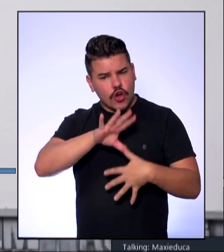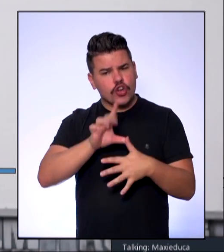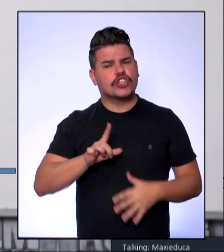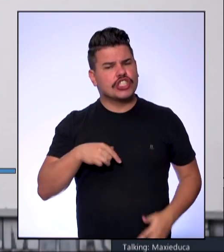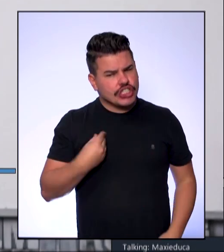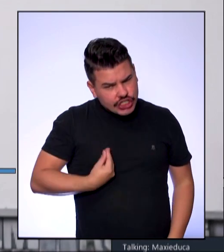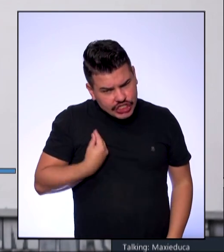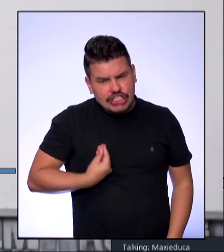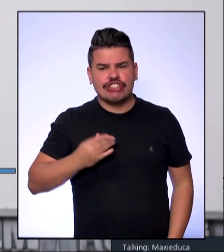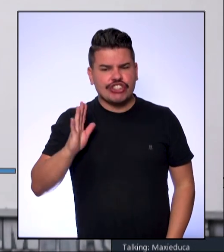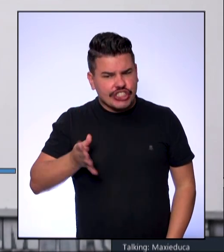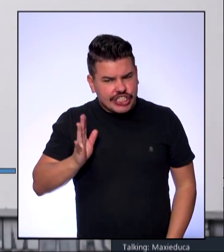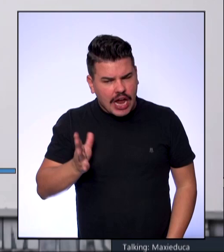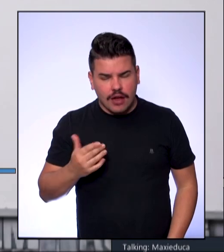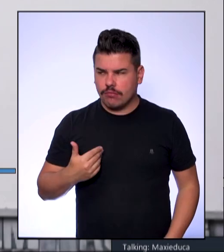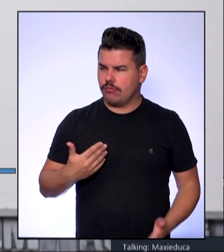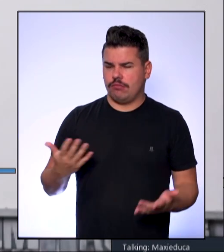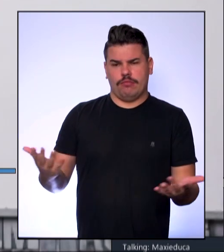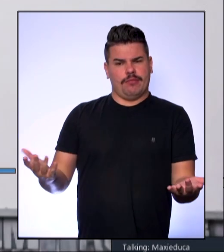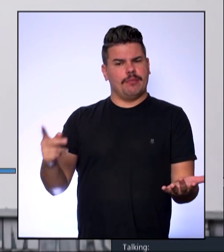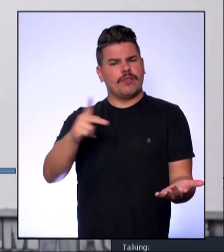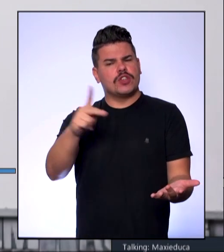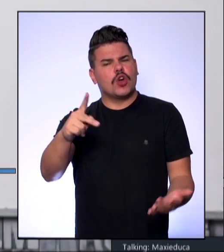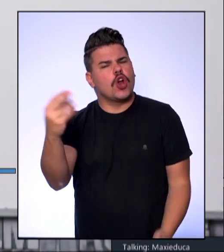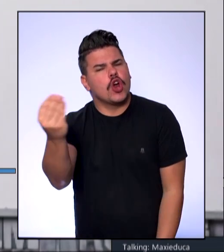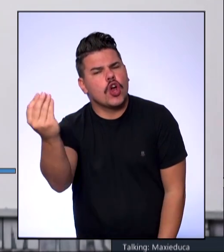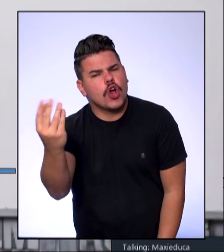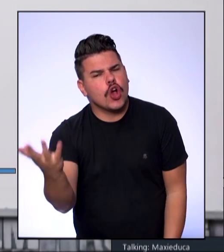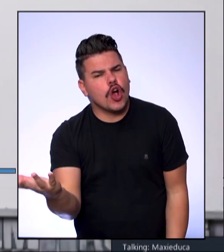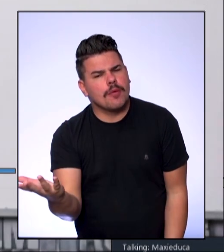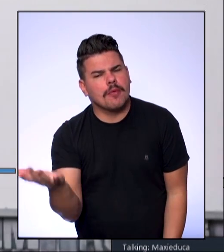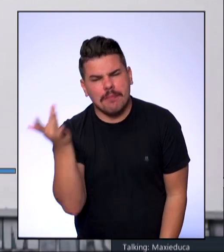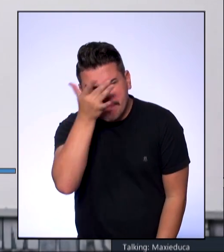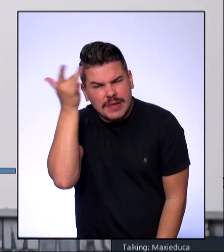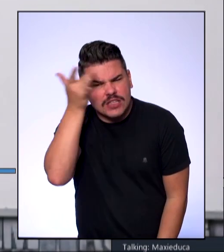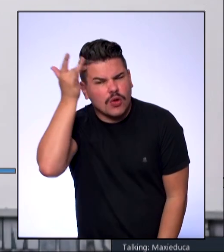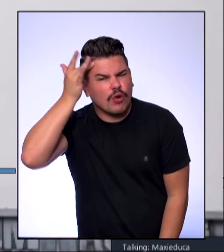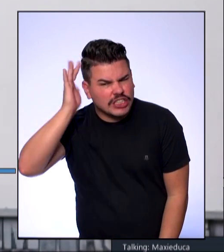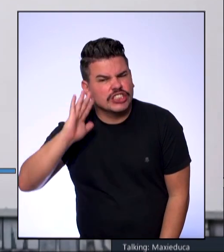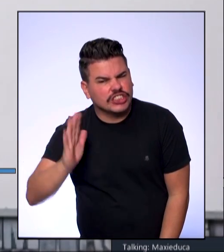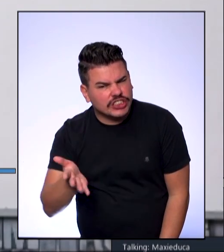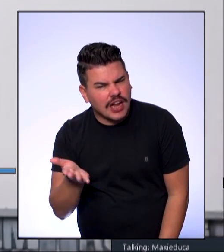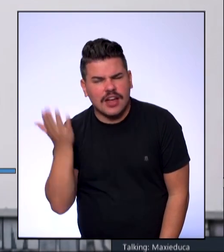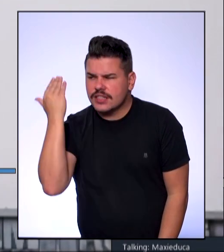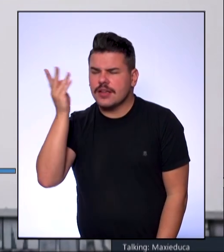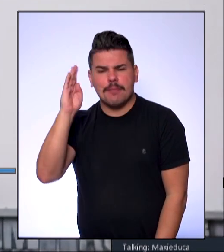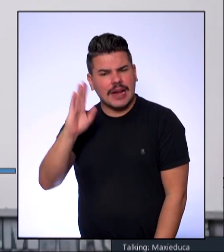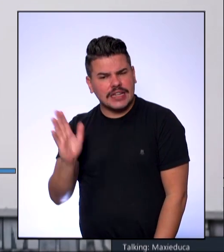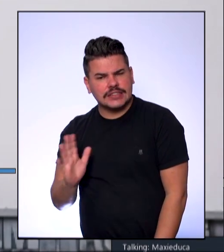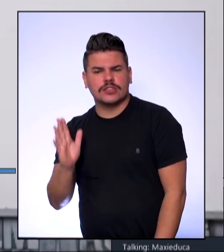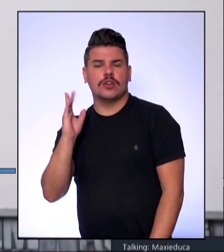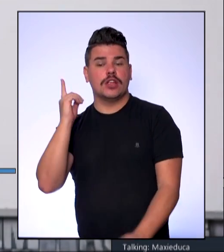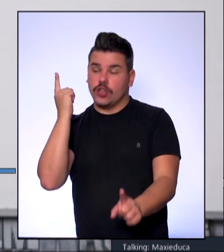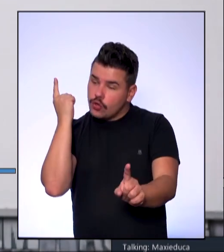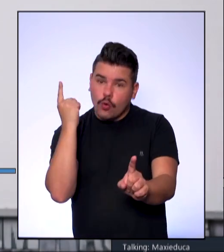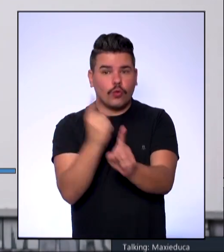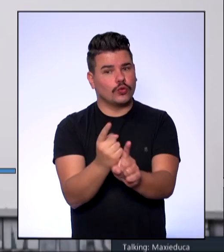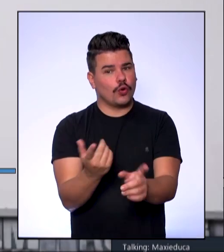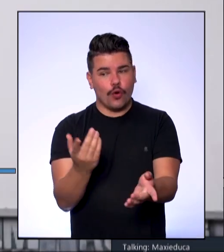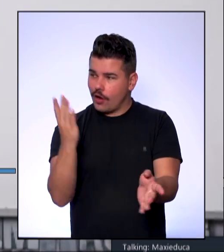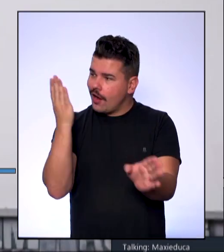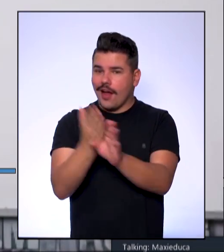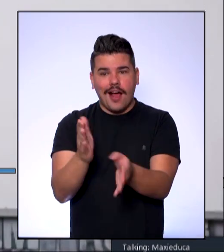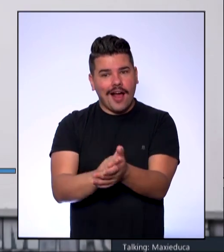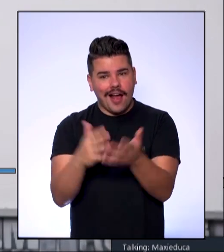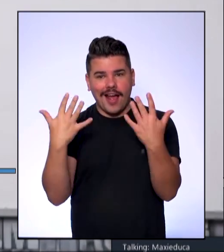beleza, professor. Como assim? Como que haviam pessoas? Se o Brasil estava sendo encontrado naquele